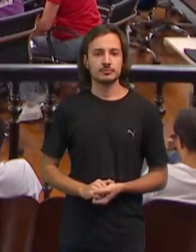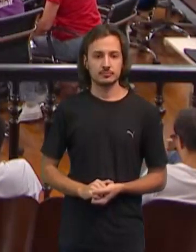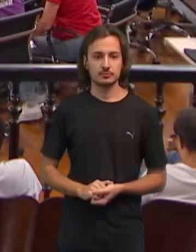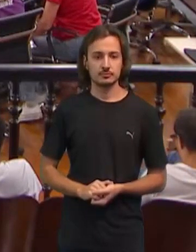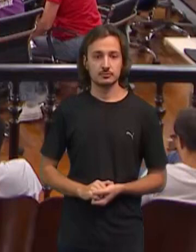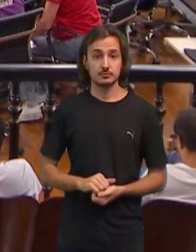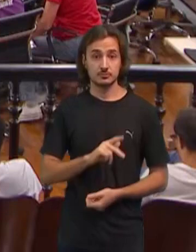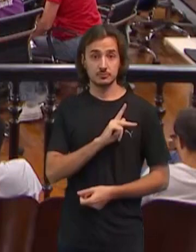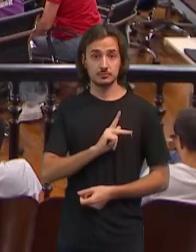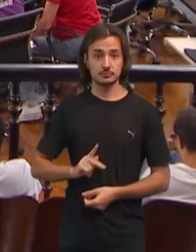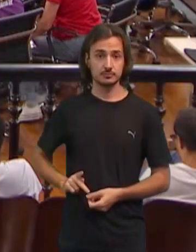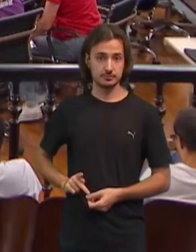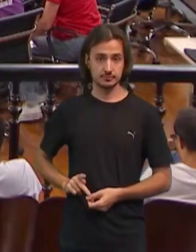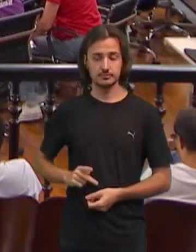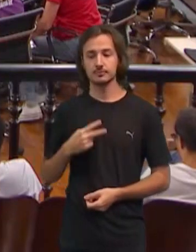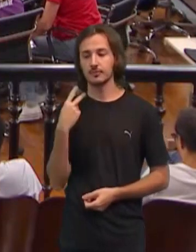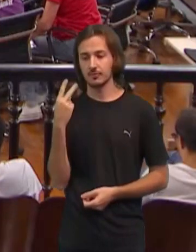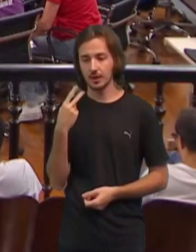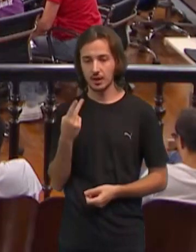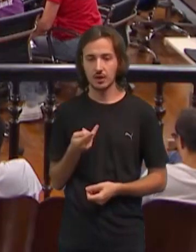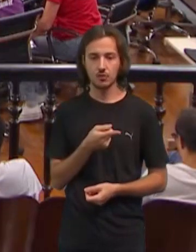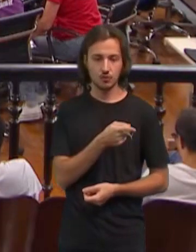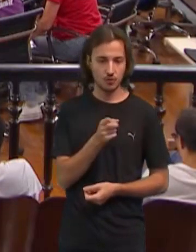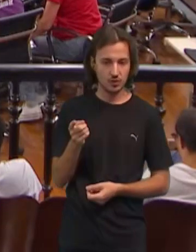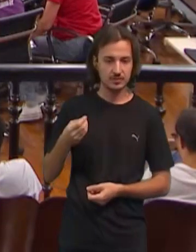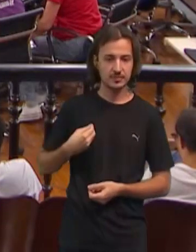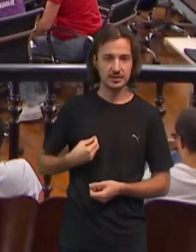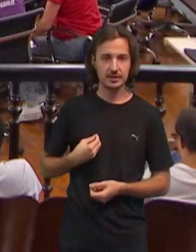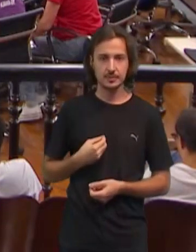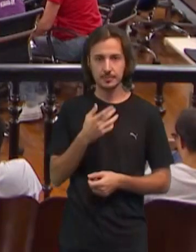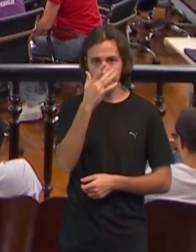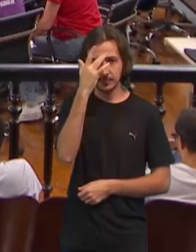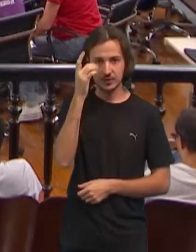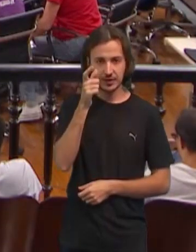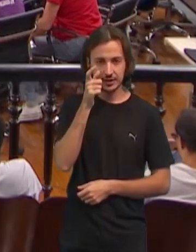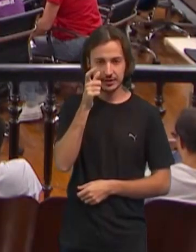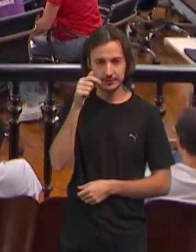Senhor presidente, senhores vereadores, público presente, telespectadores,